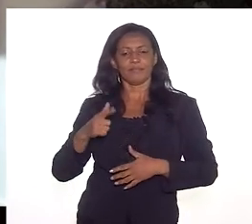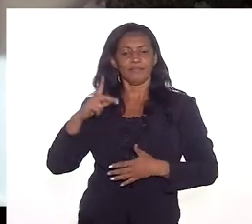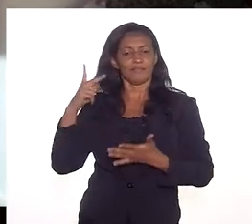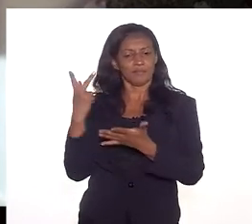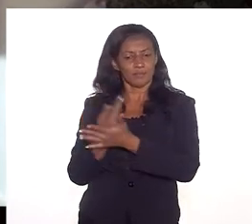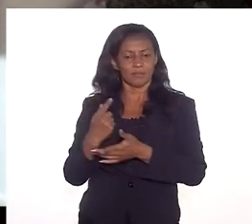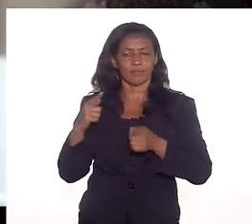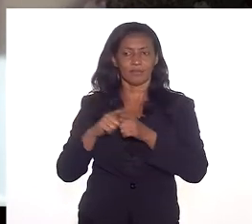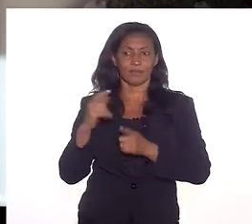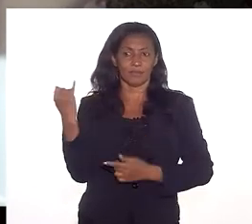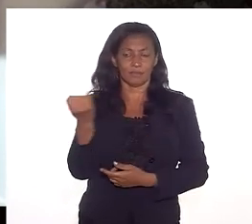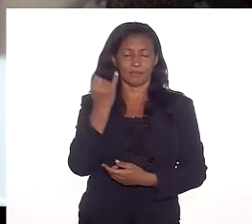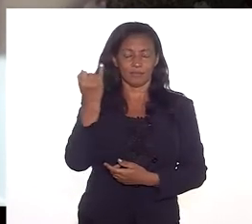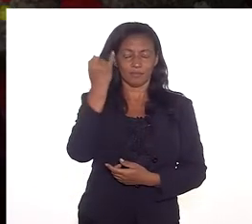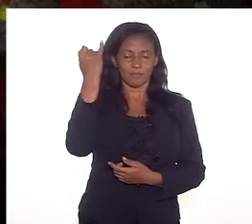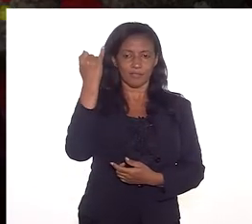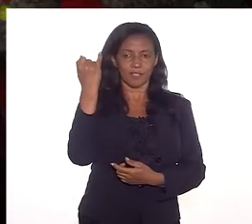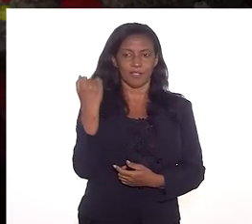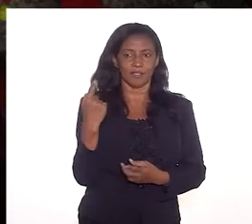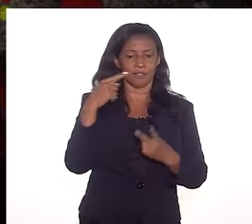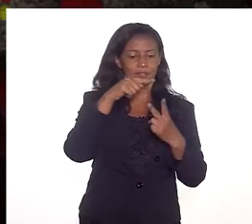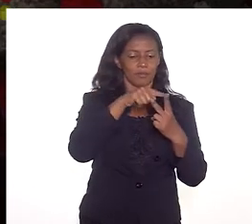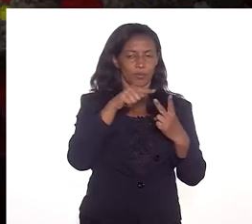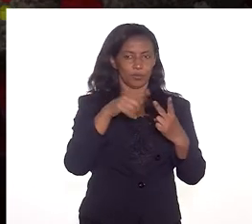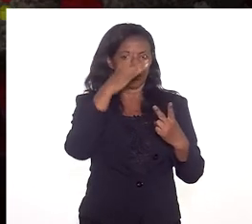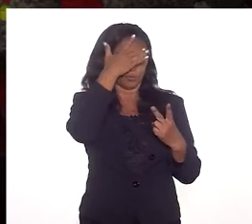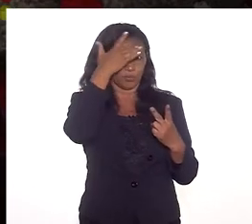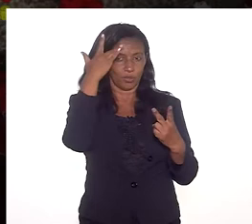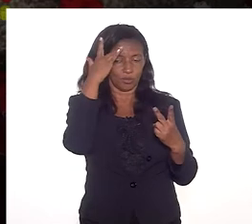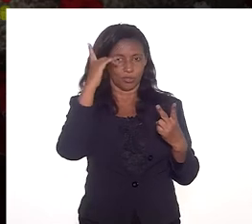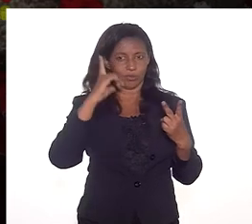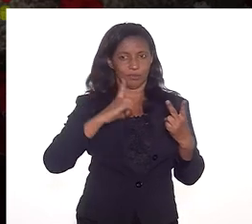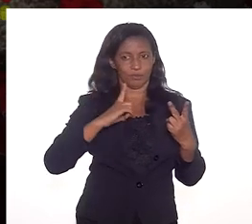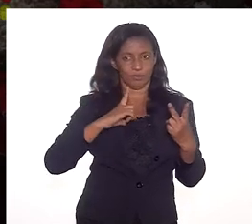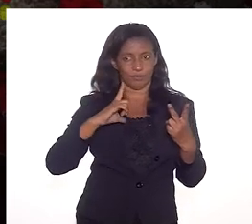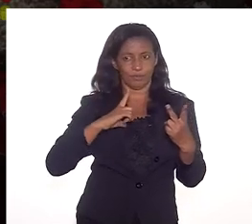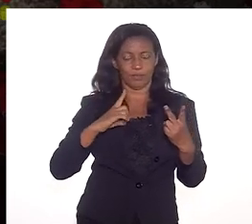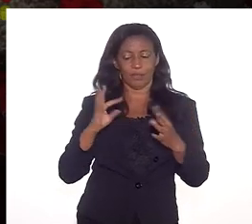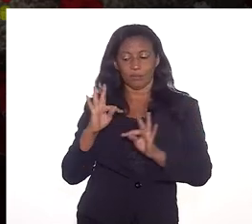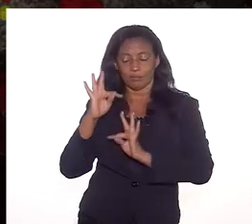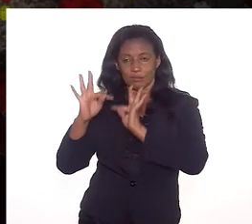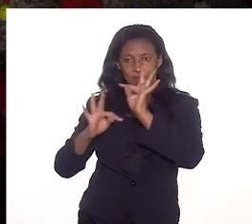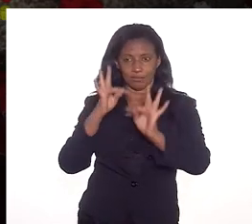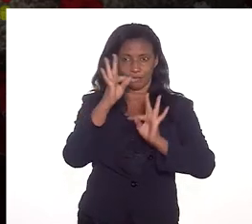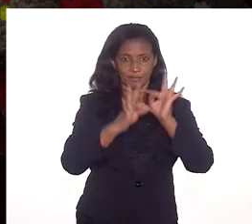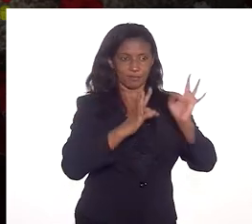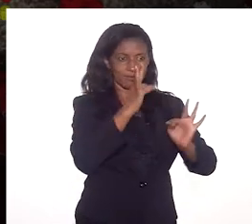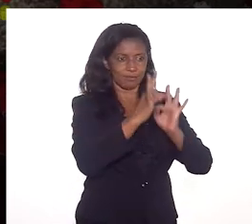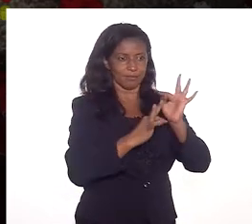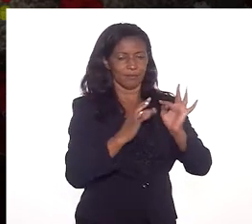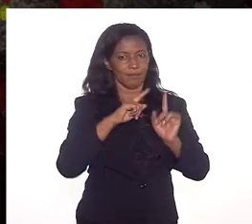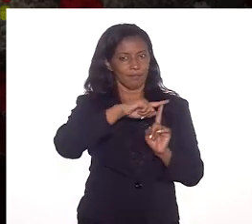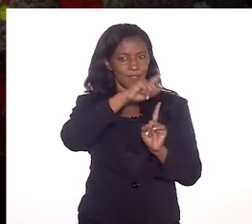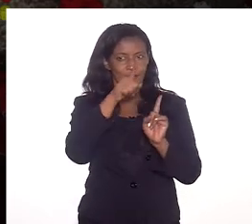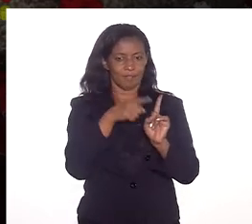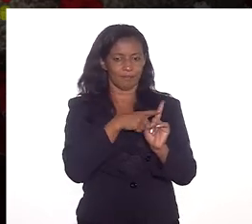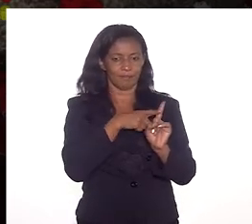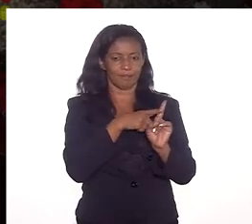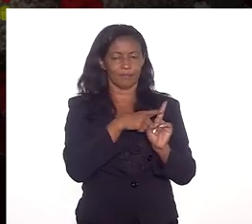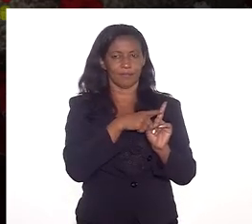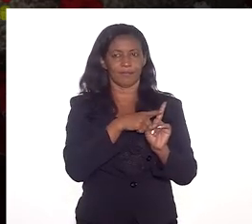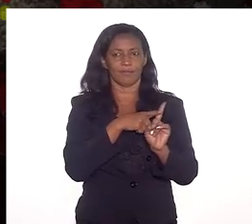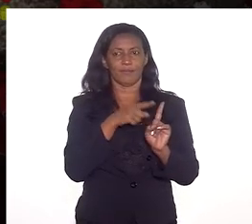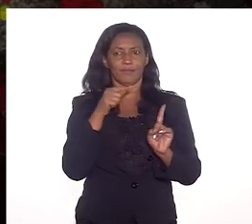pacientes. Lembrando, o importante, né? São dois pacientes em que a gente aplica um tratamento, né? A